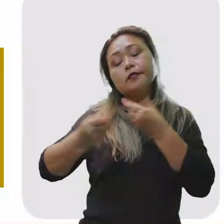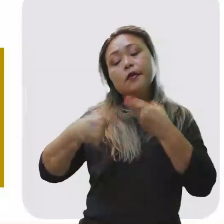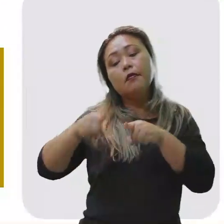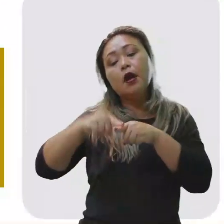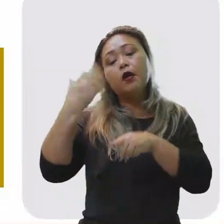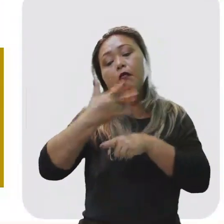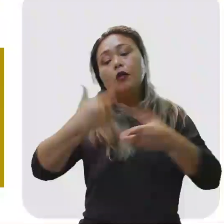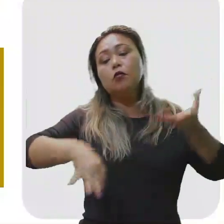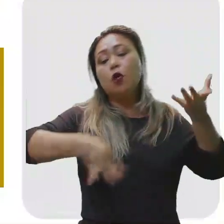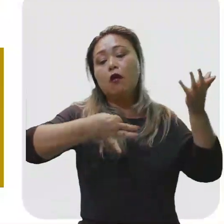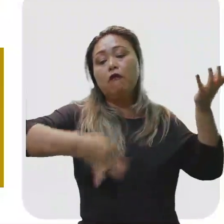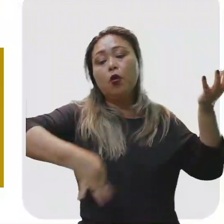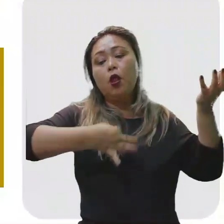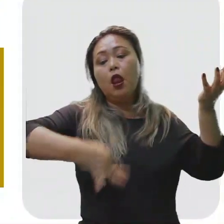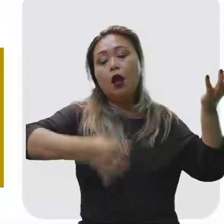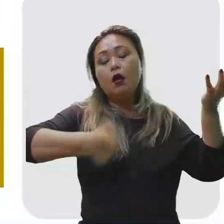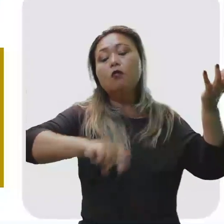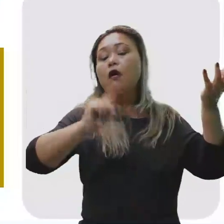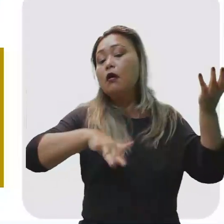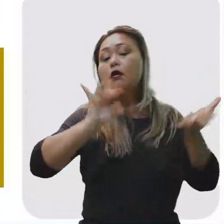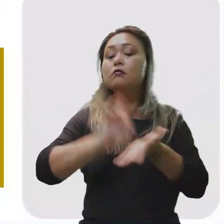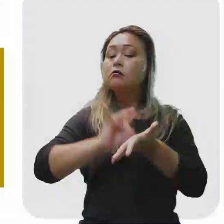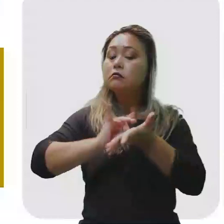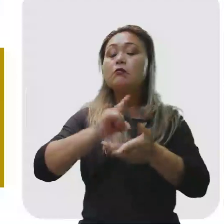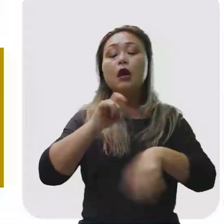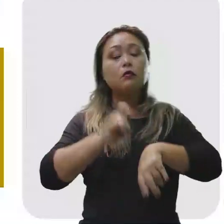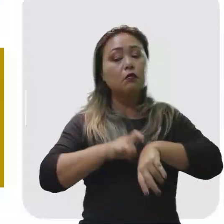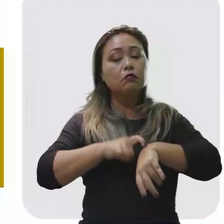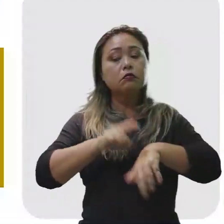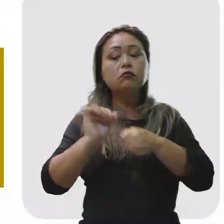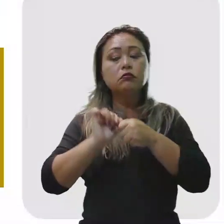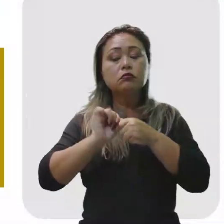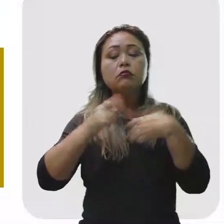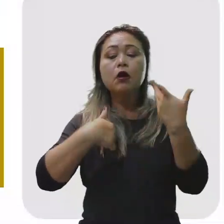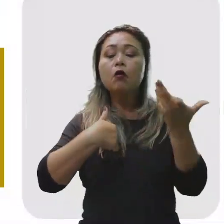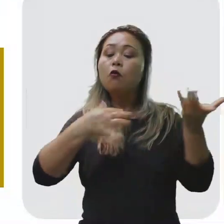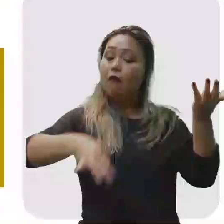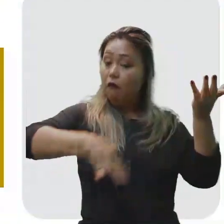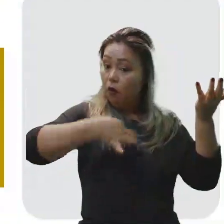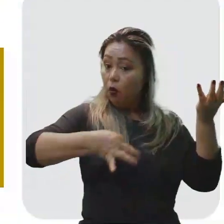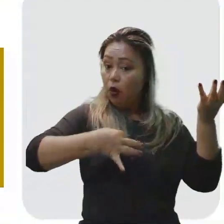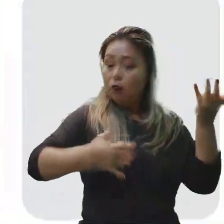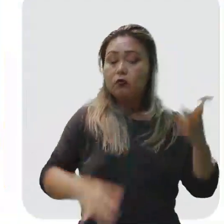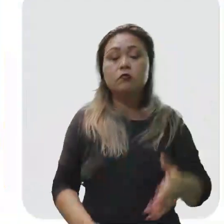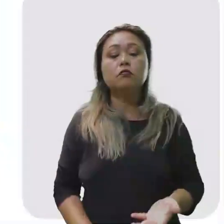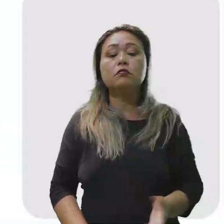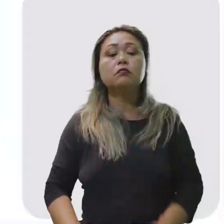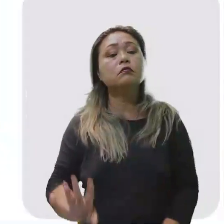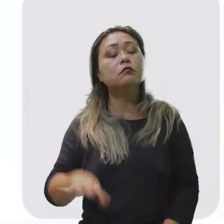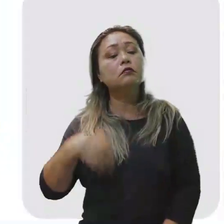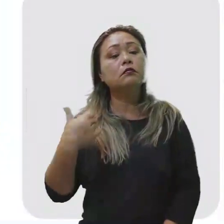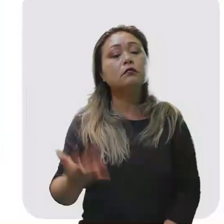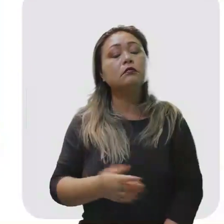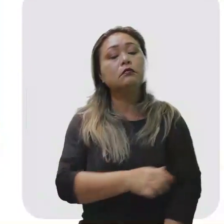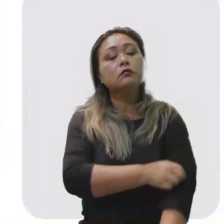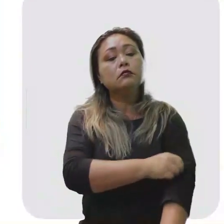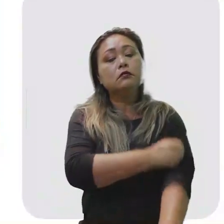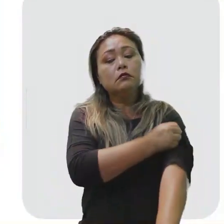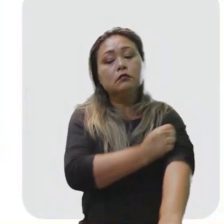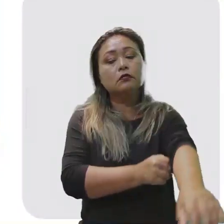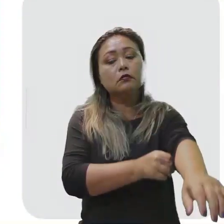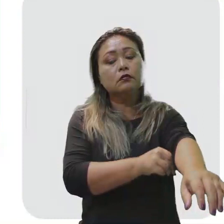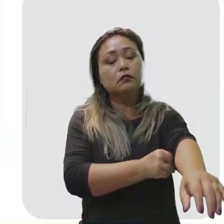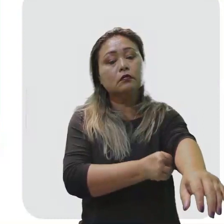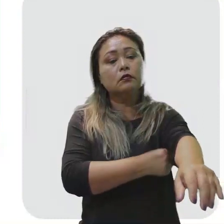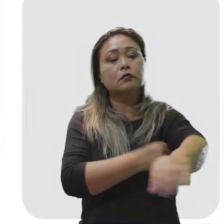também, toca violão, não é, professor? O senhor vai ter uns momentos aqui conosco com o seu violão. Então, seguindo, vamos falar